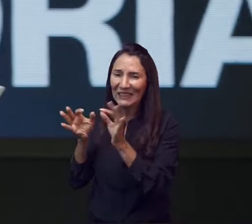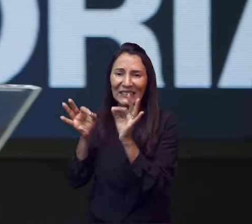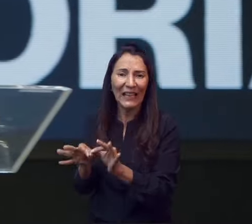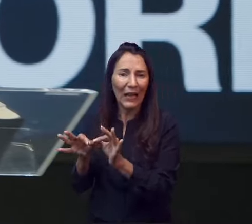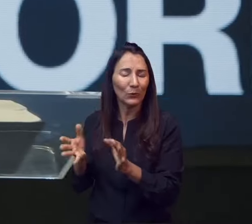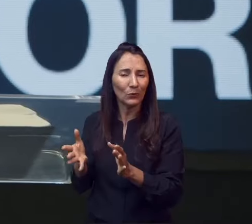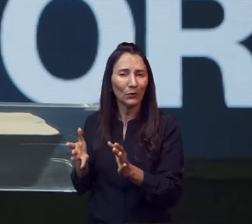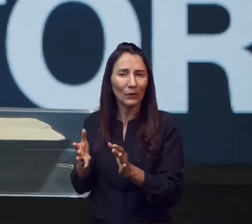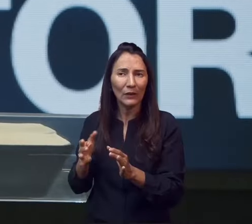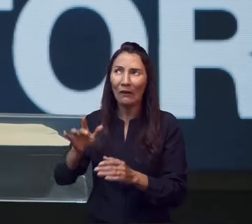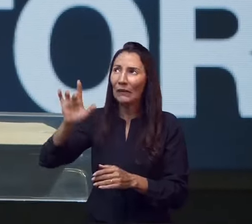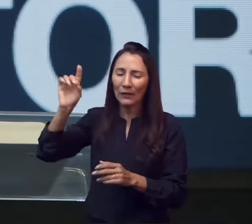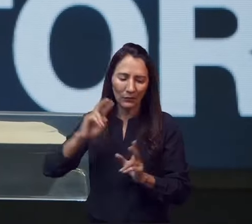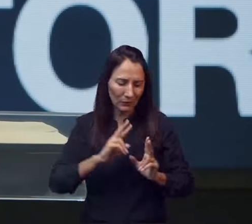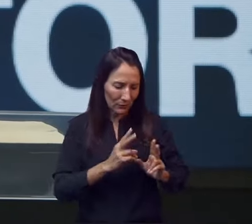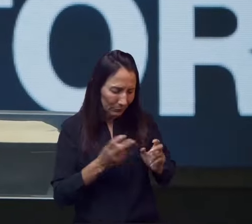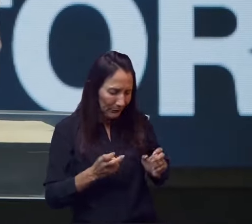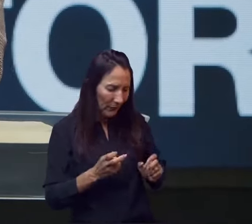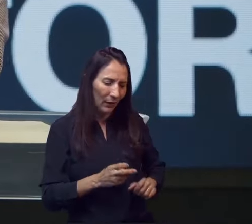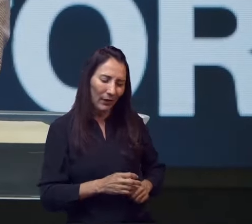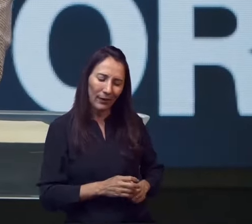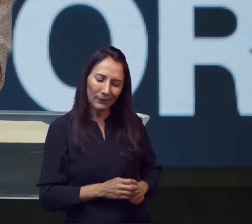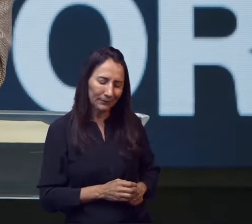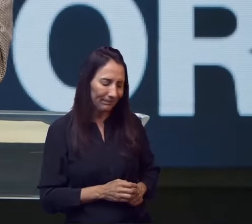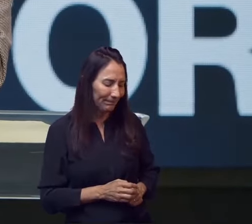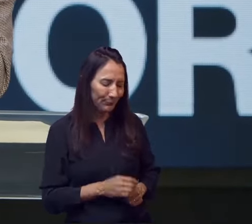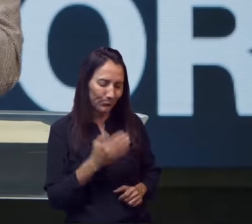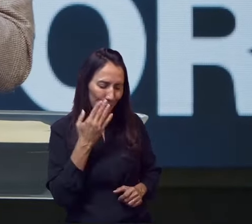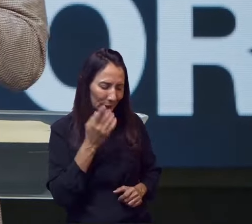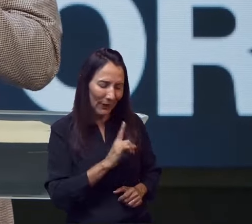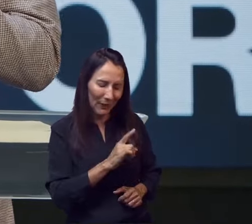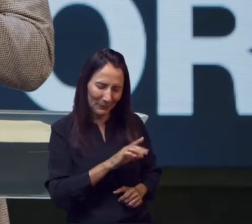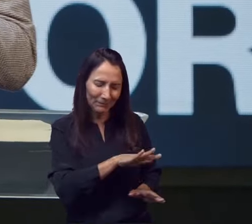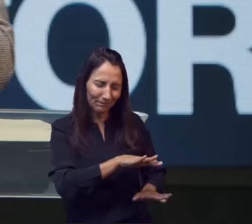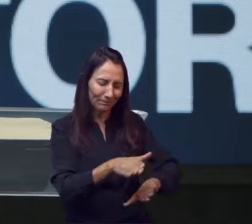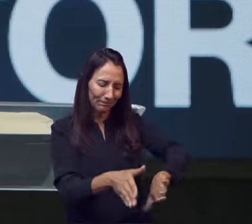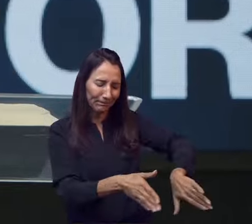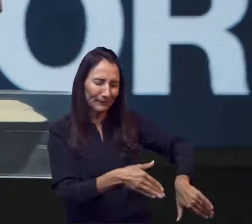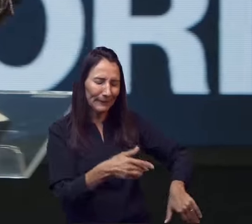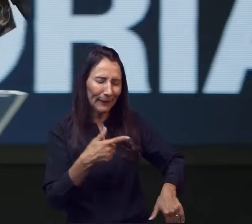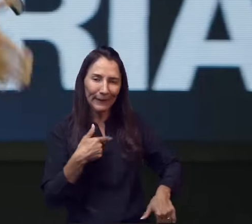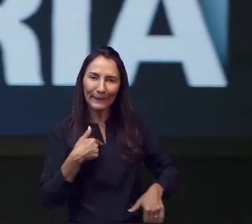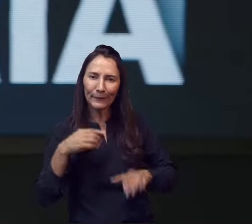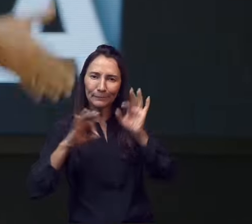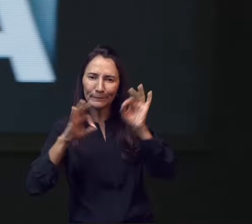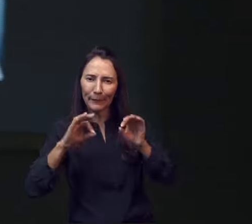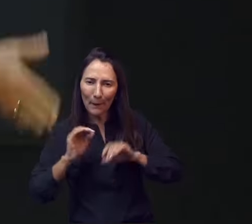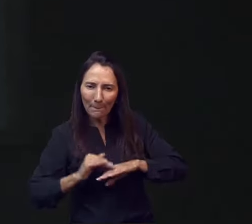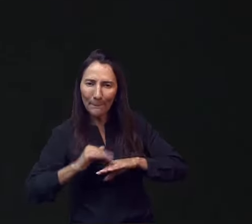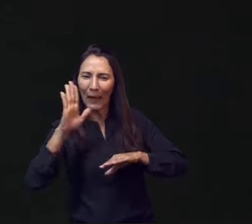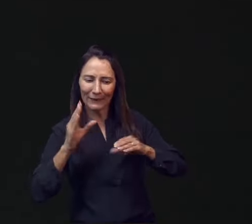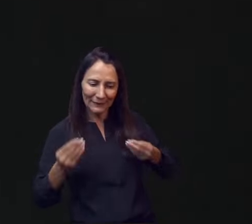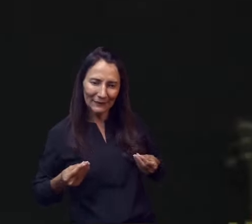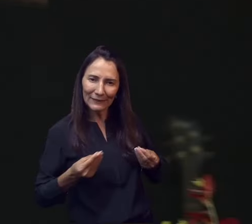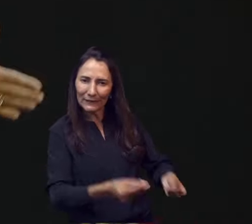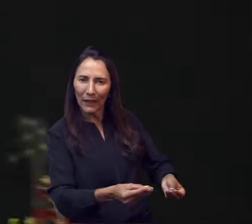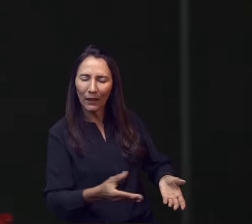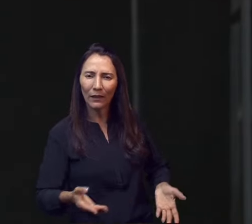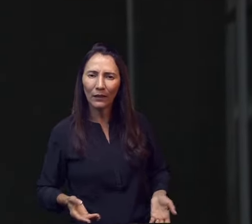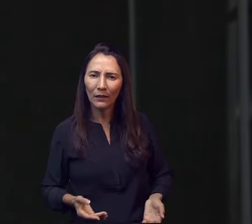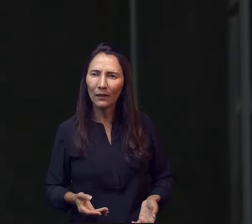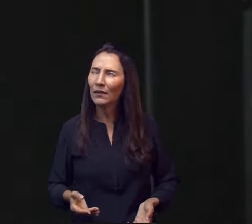sabe que eu tô pedindo mal ele faz além do que pedimos ou pensamos porque Deus faz além do que eu